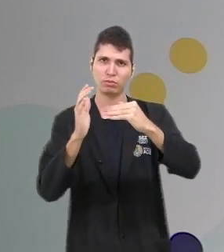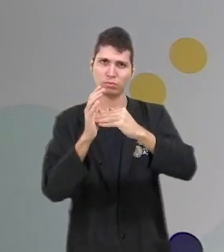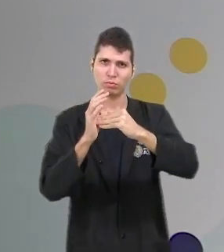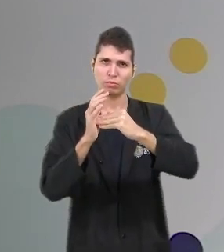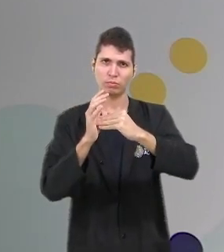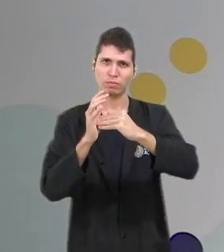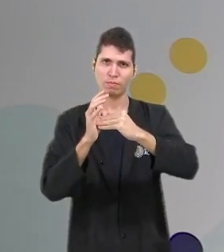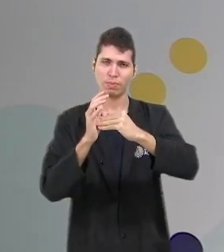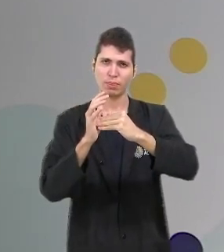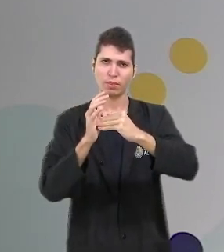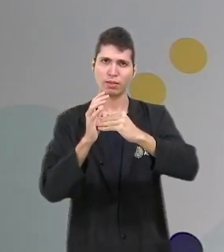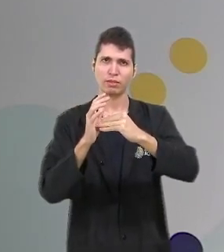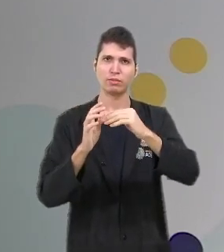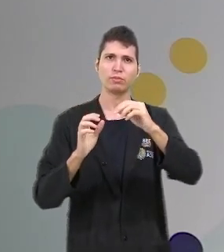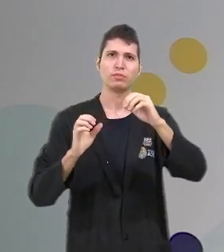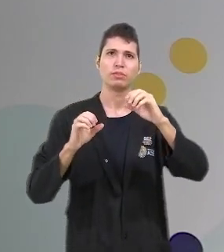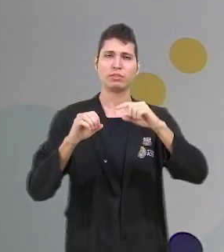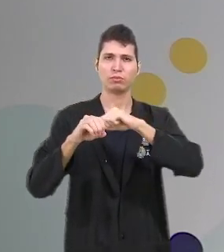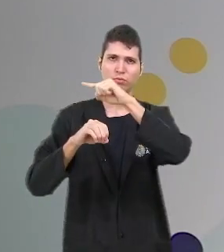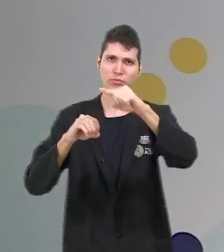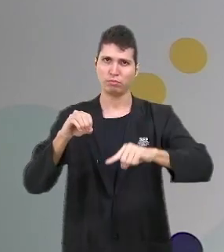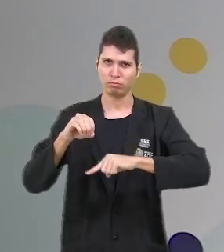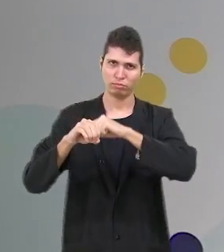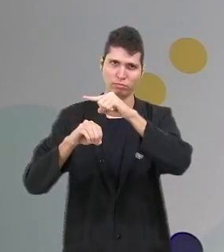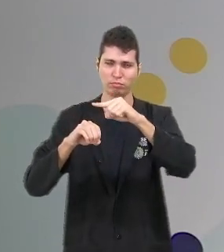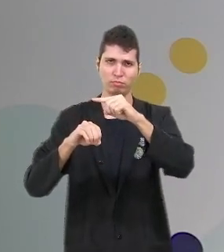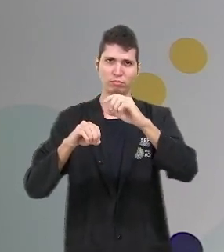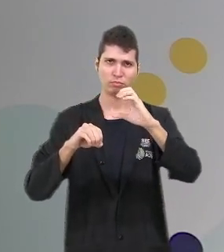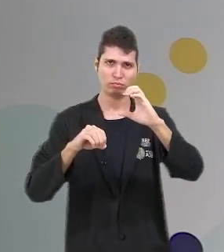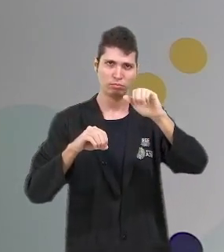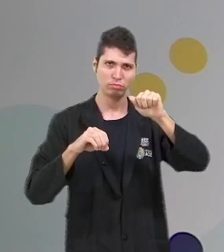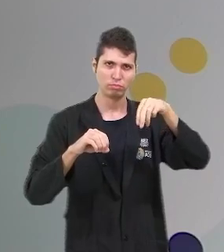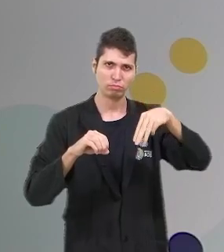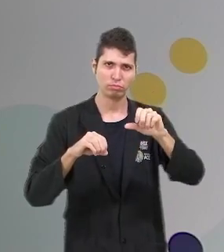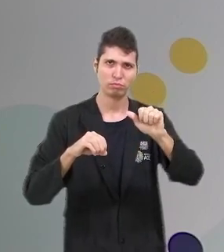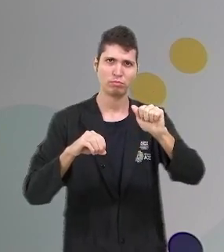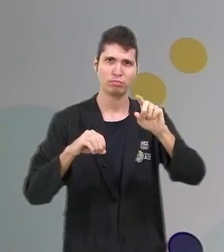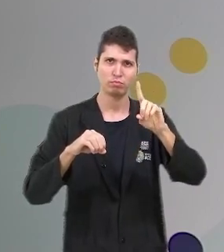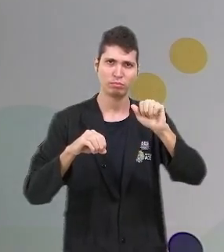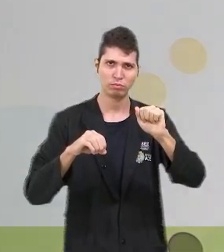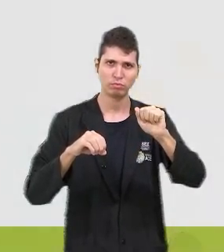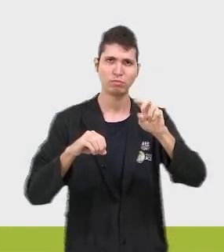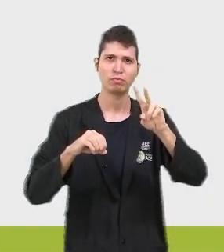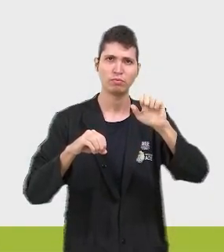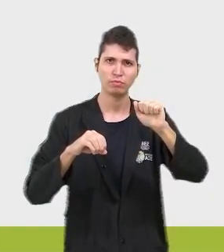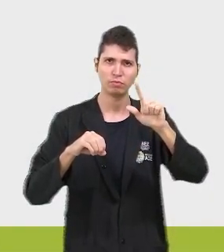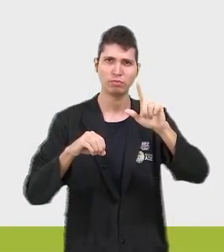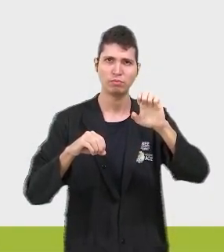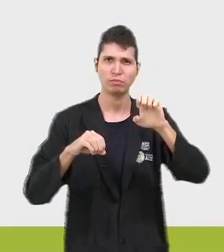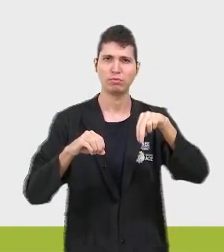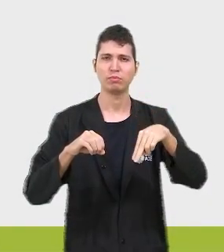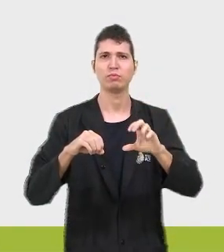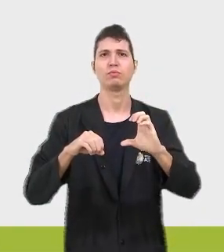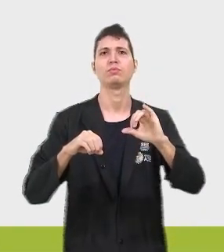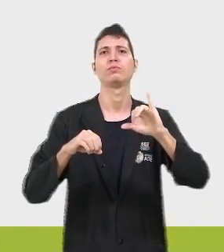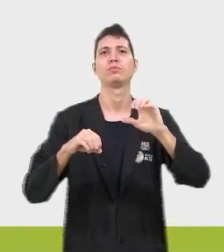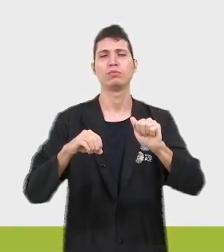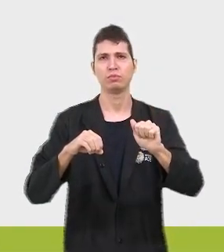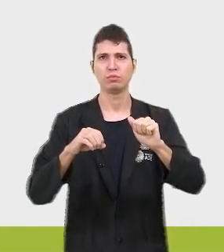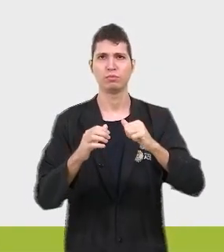valência. Então, é bem fácil a gente compreender dessa forma. Se eu observar elementos